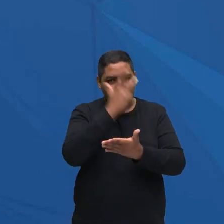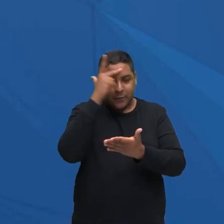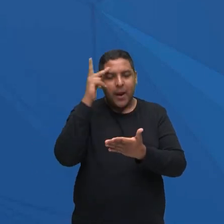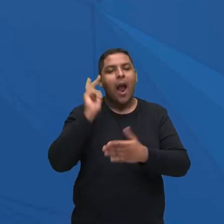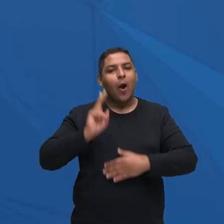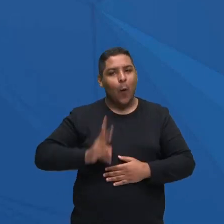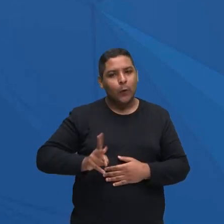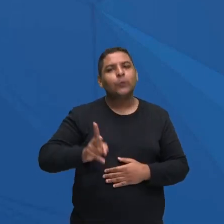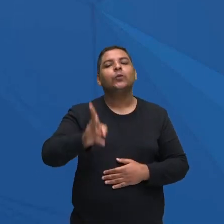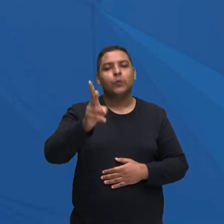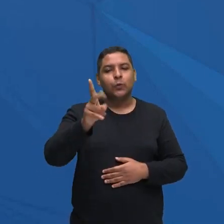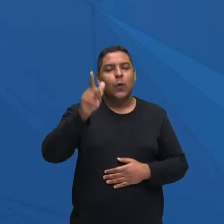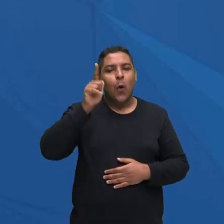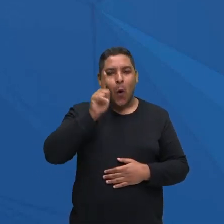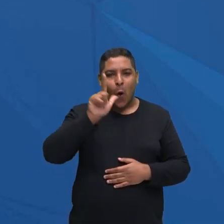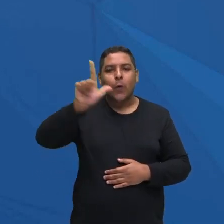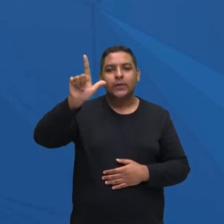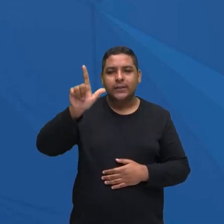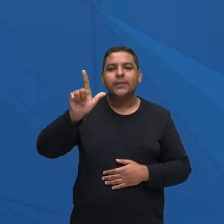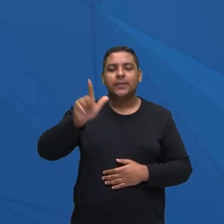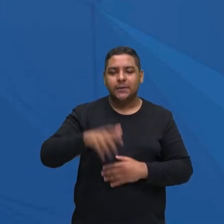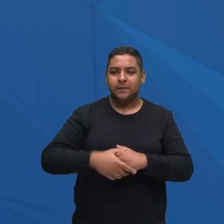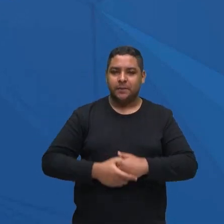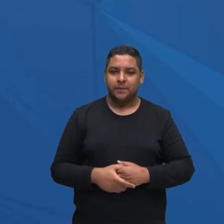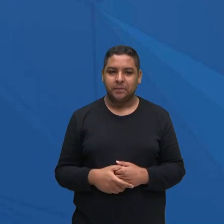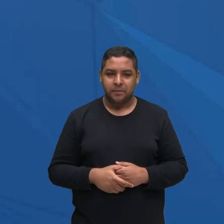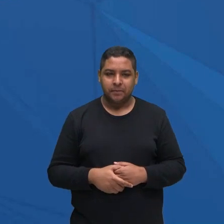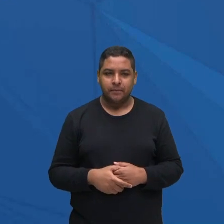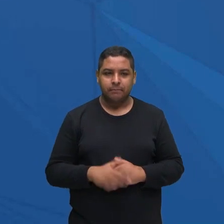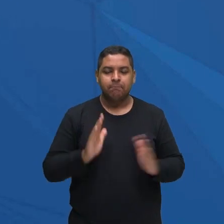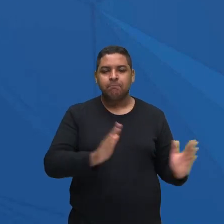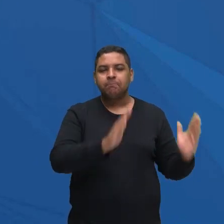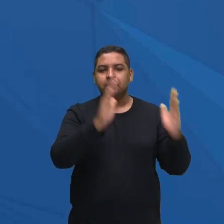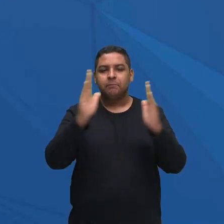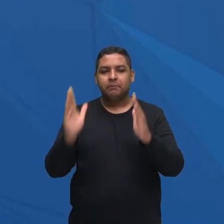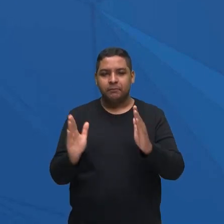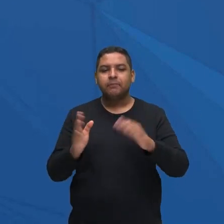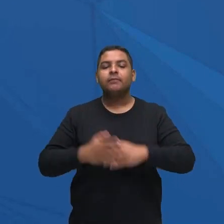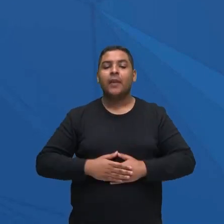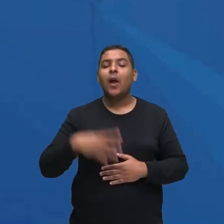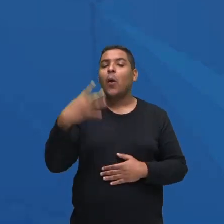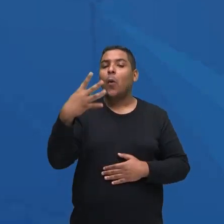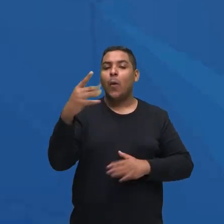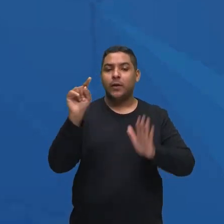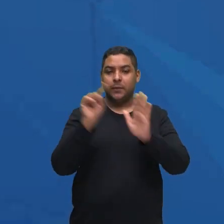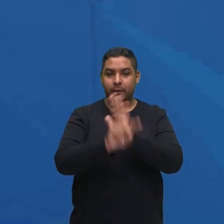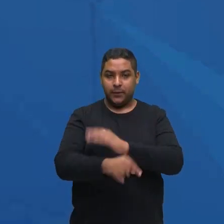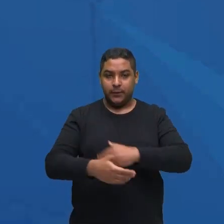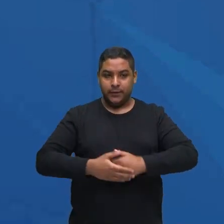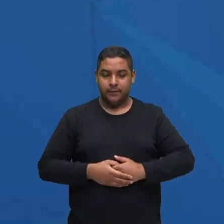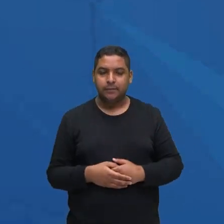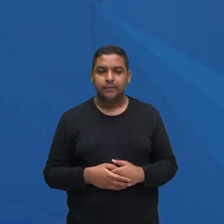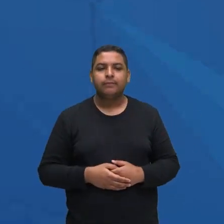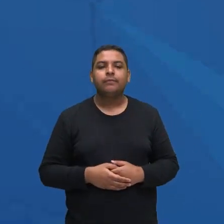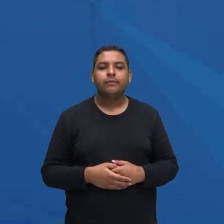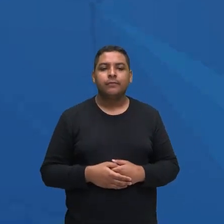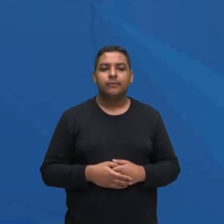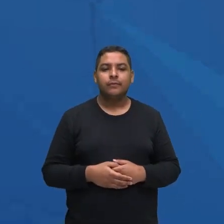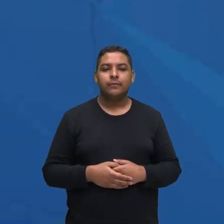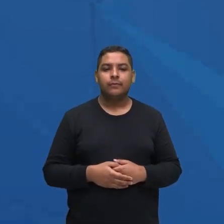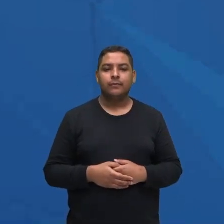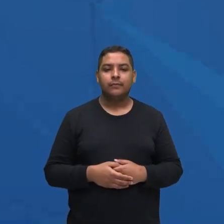Tem sim, a gente ainda tem gente participando. Vamos avançar para a nossa quarta pergunta, agora é a quarta pergunta do nosso